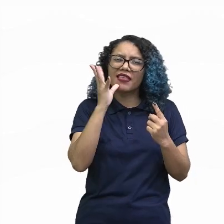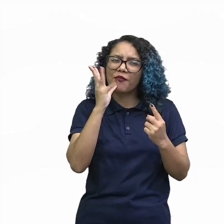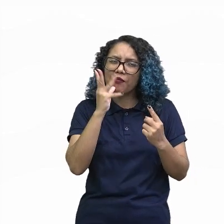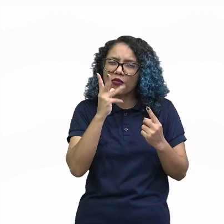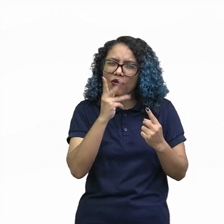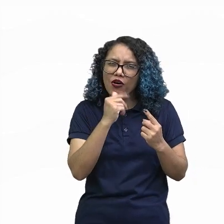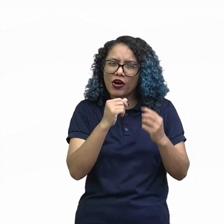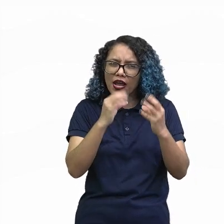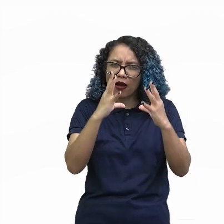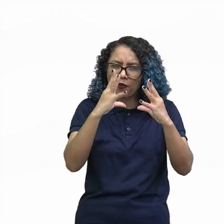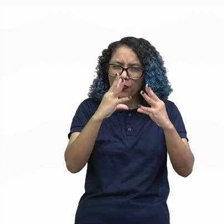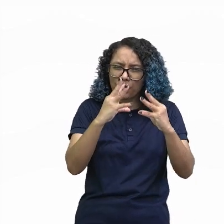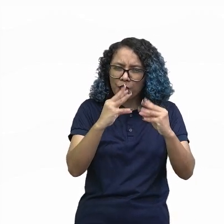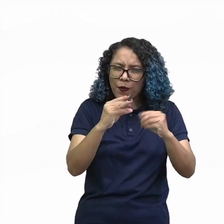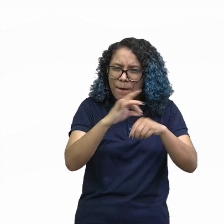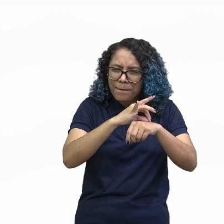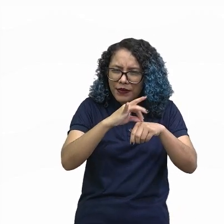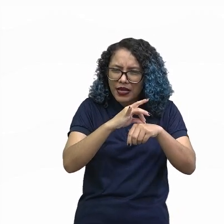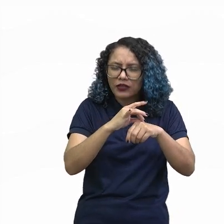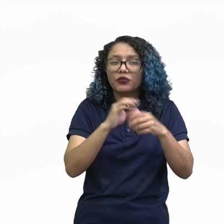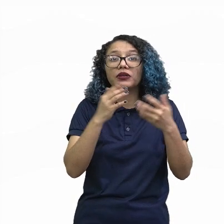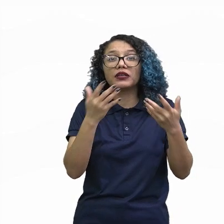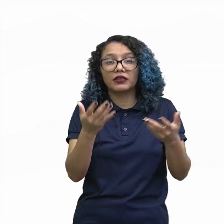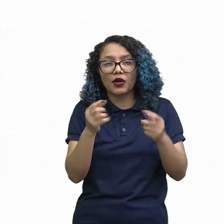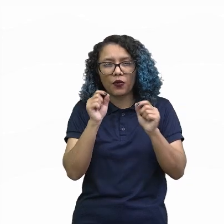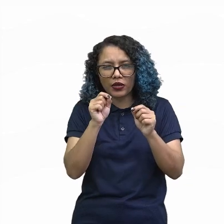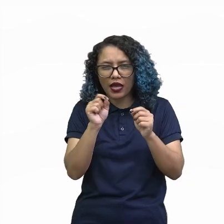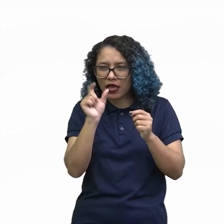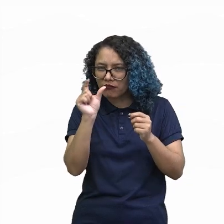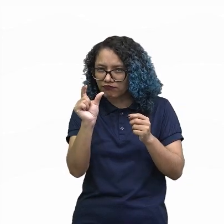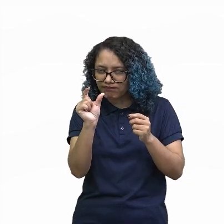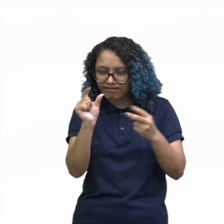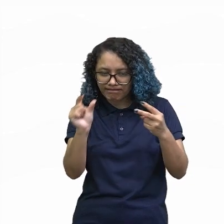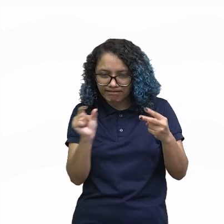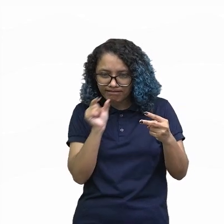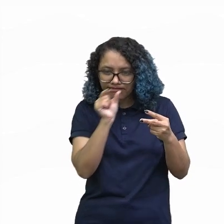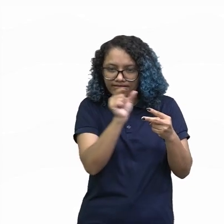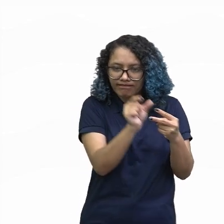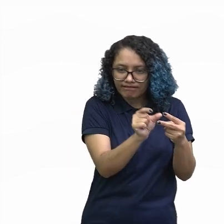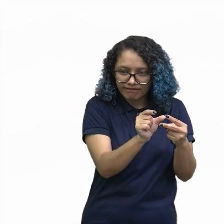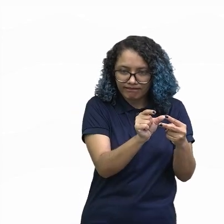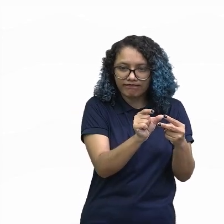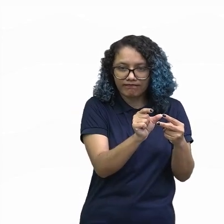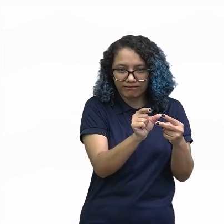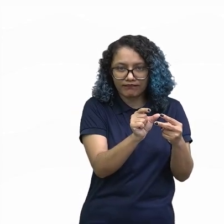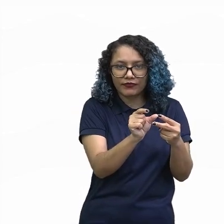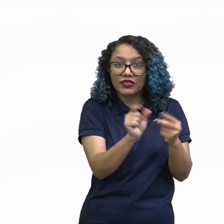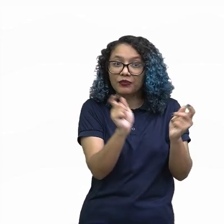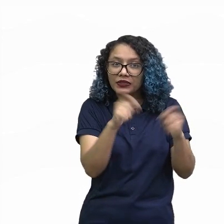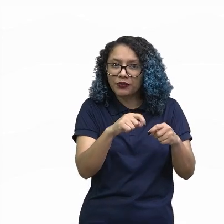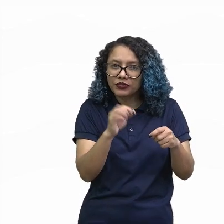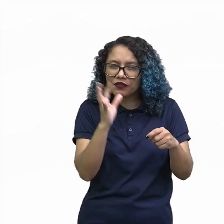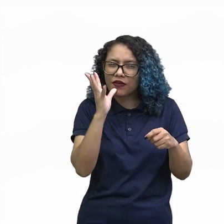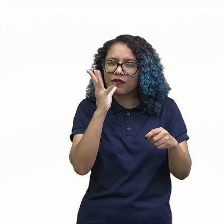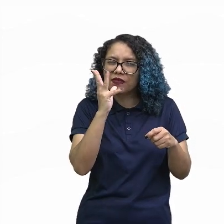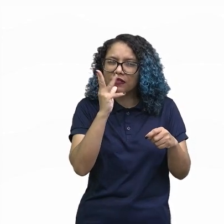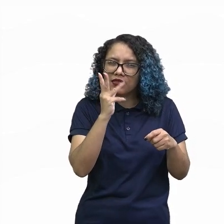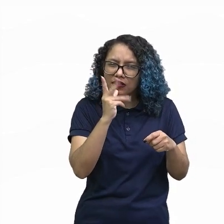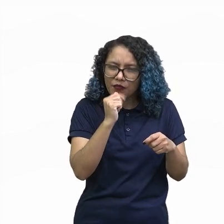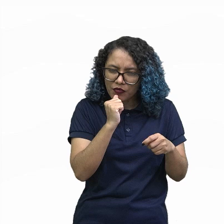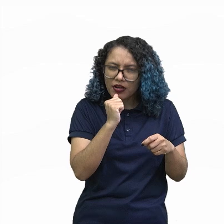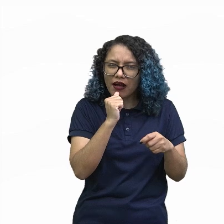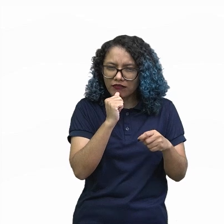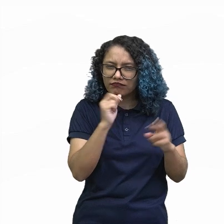amadurecer. Vou pegar um gene específico e colocar na molécula relacionada ao desenvolvimento daquela banana,